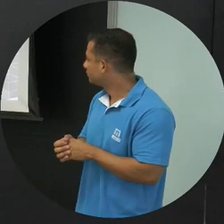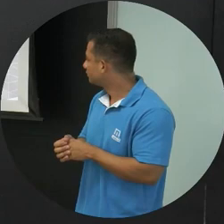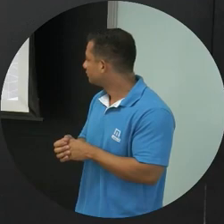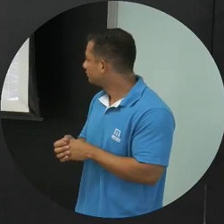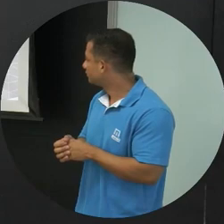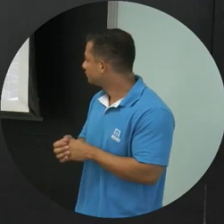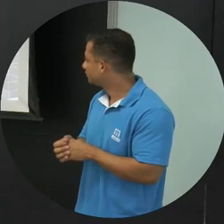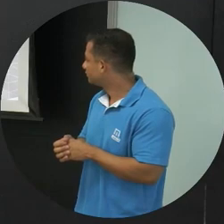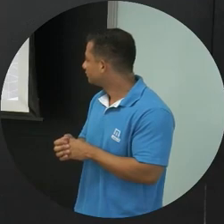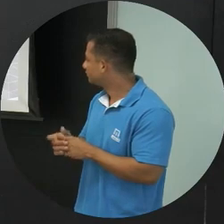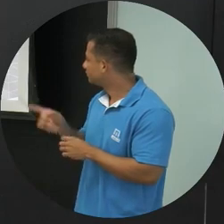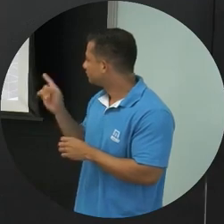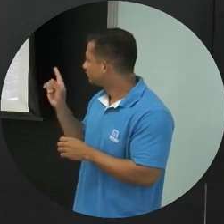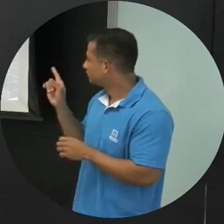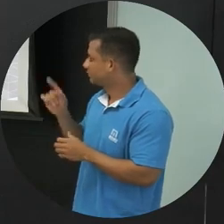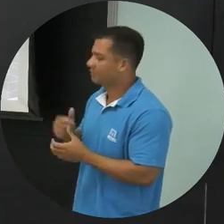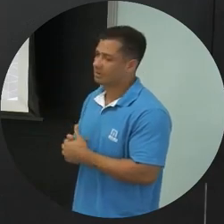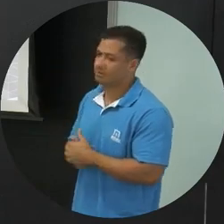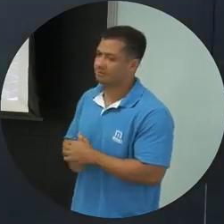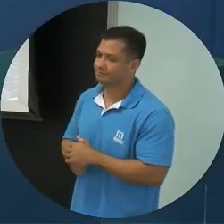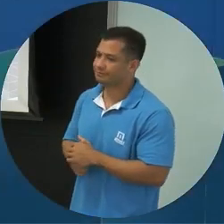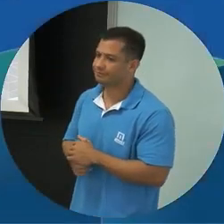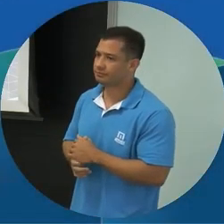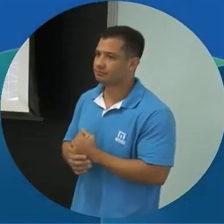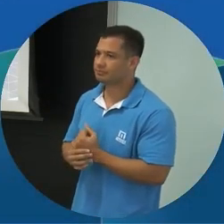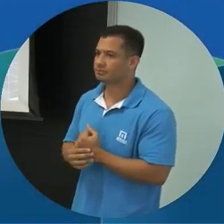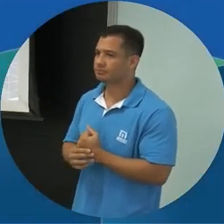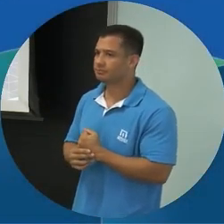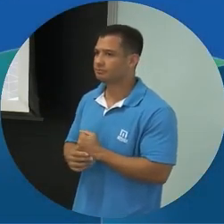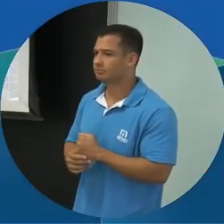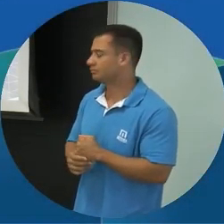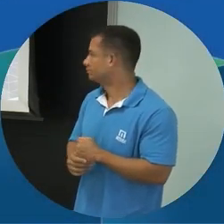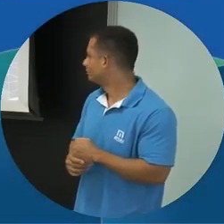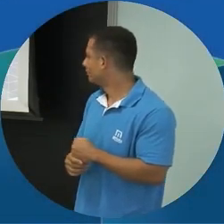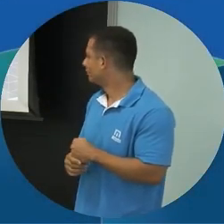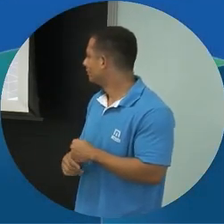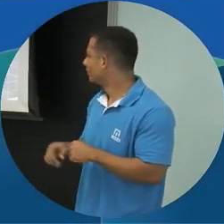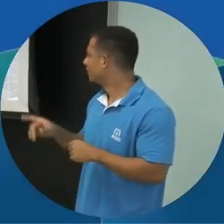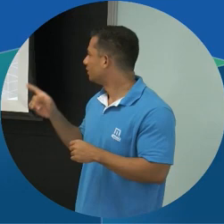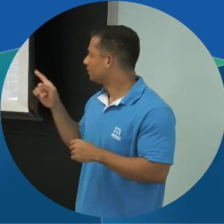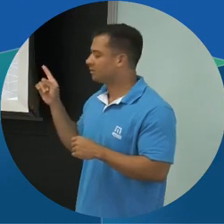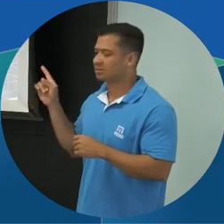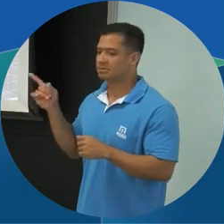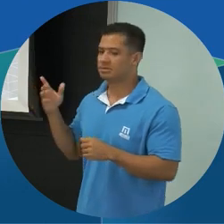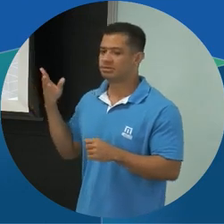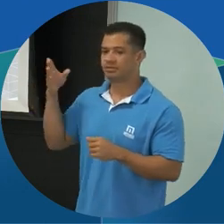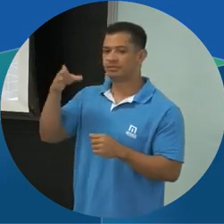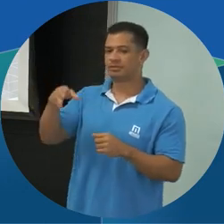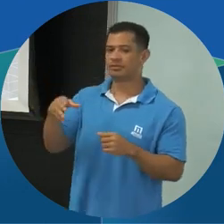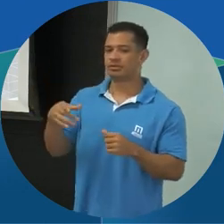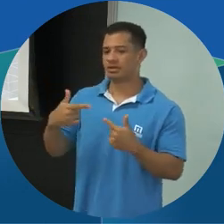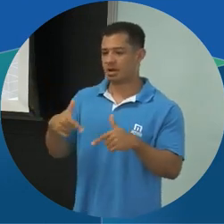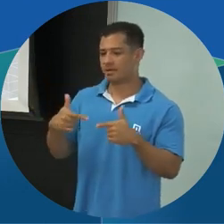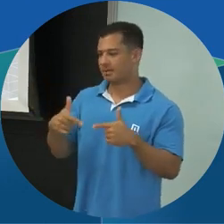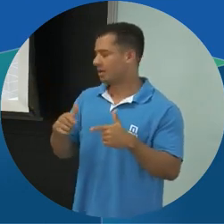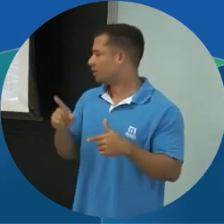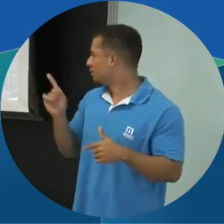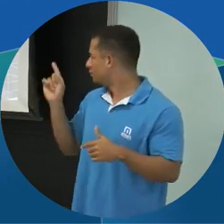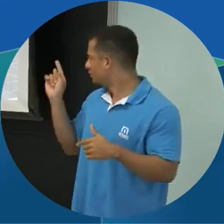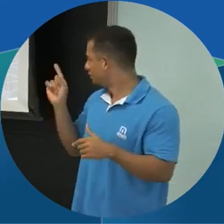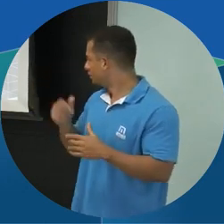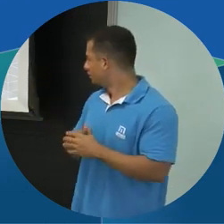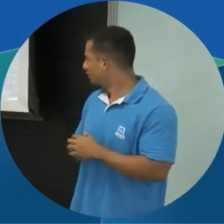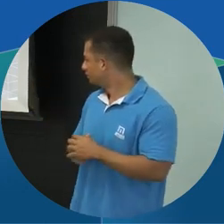Não. É esse aqui. Ó, essa aqui é a frente de trabalho que a gente foi visitar lá. O trabalho deles é esse aqui,